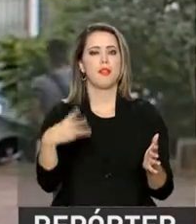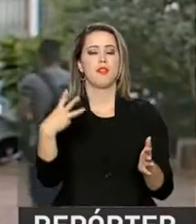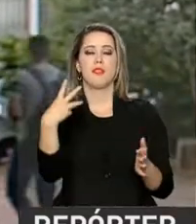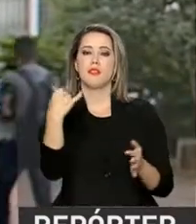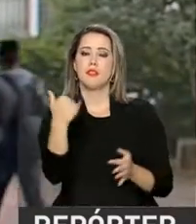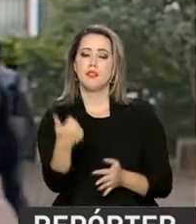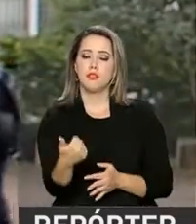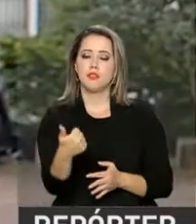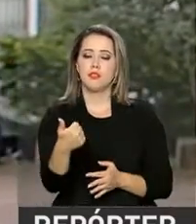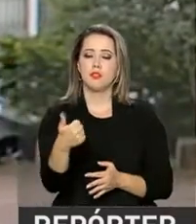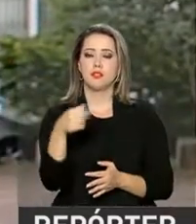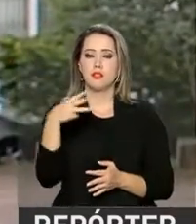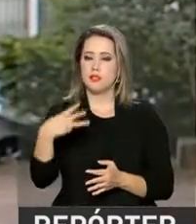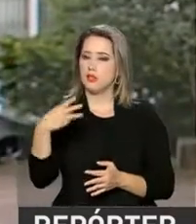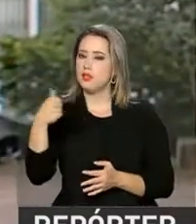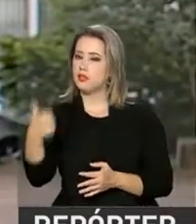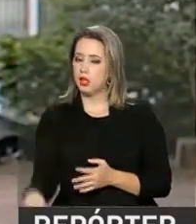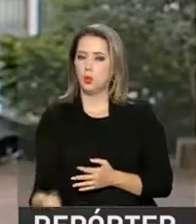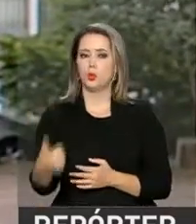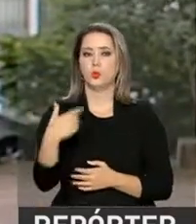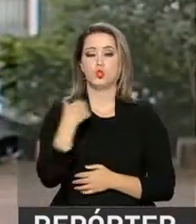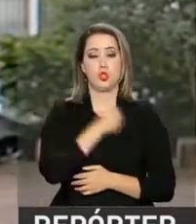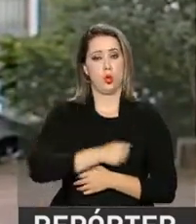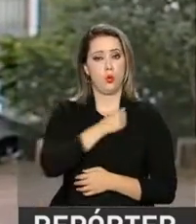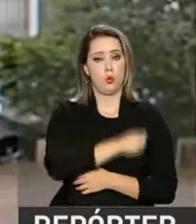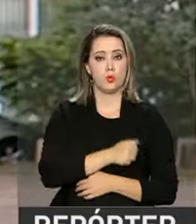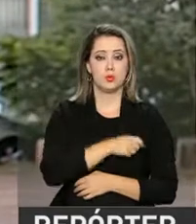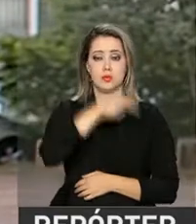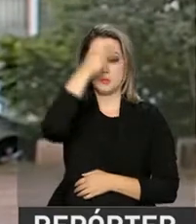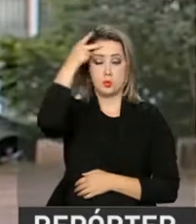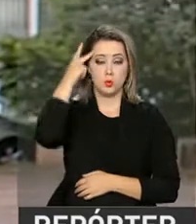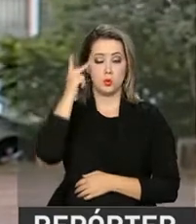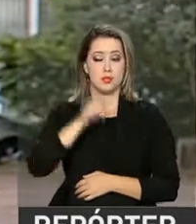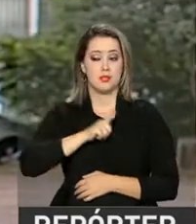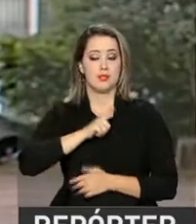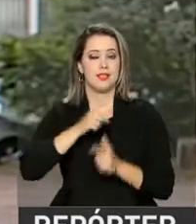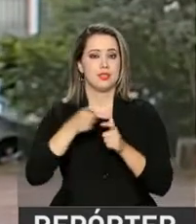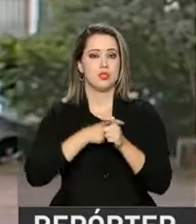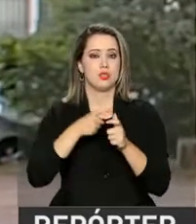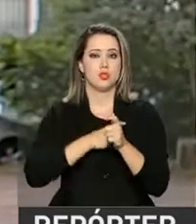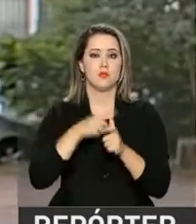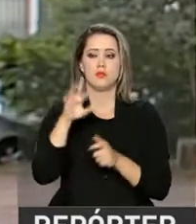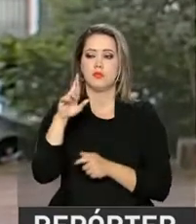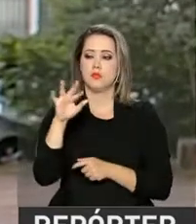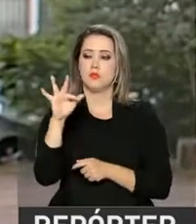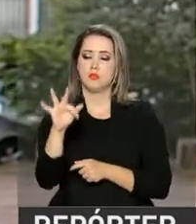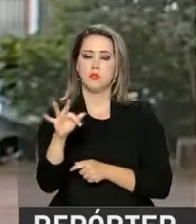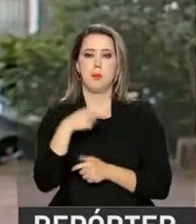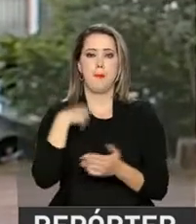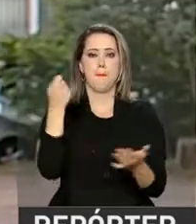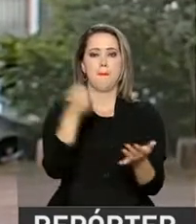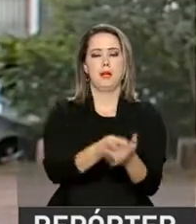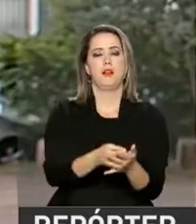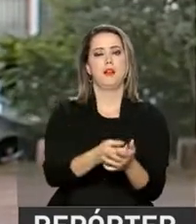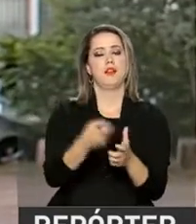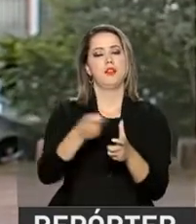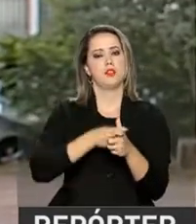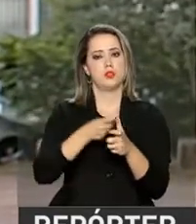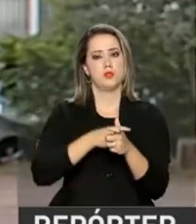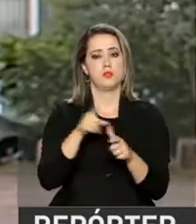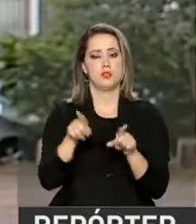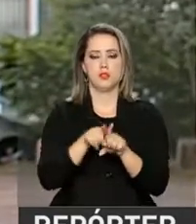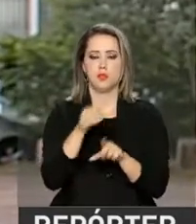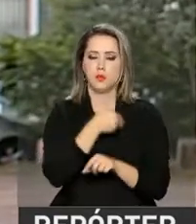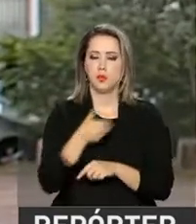de agosto. É uma oportunidade para contribuintes com dívidas com a Receita Federal de quitarem os débitos e também para o